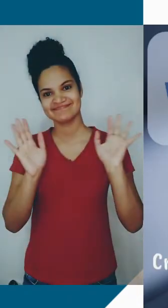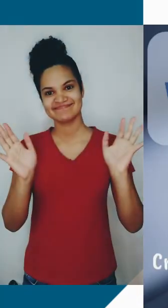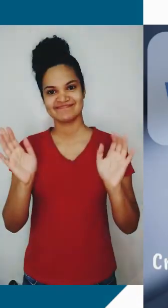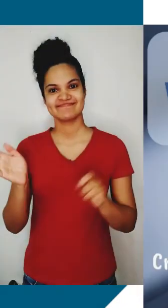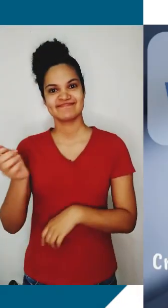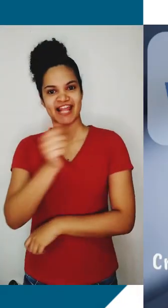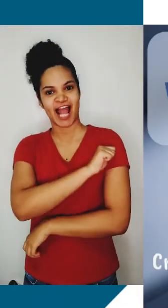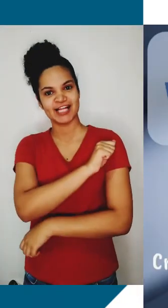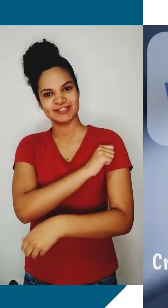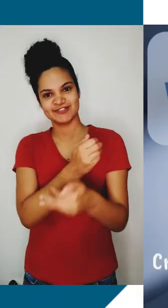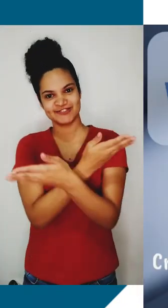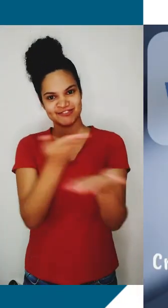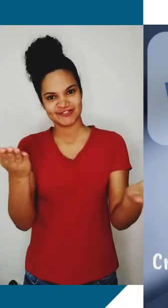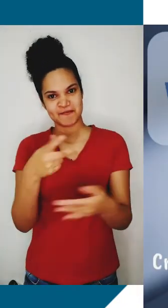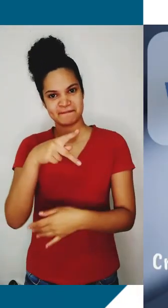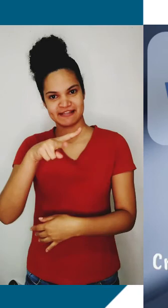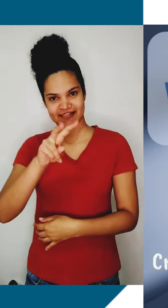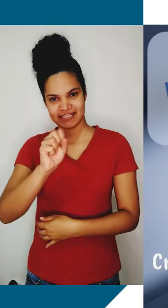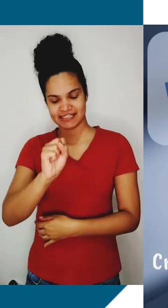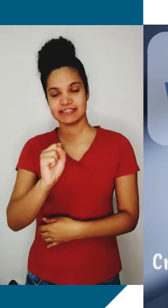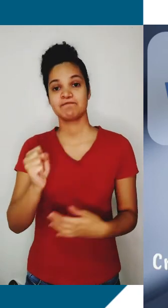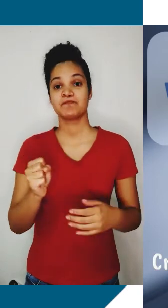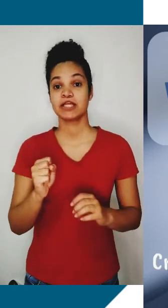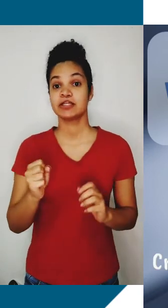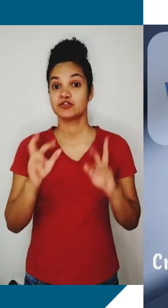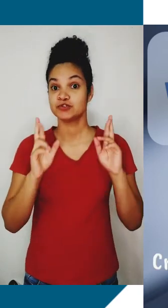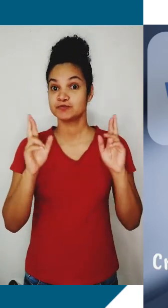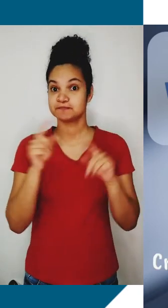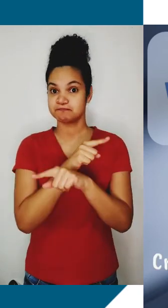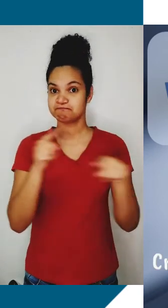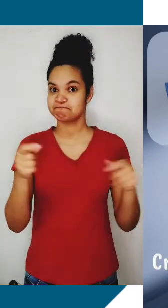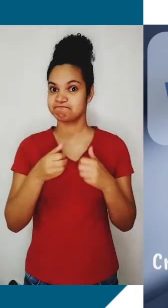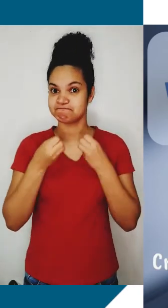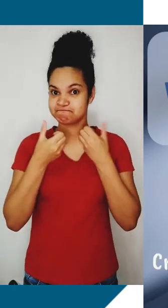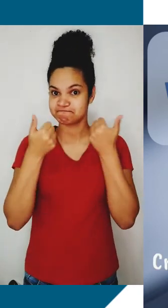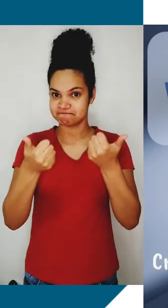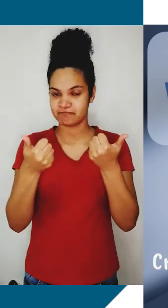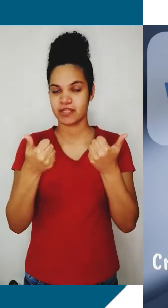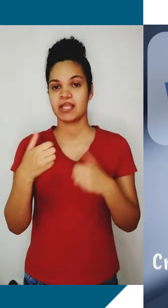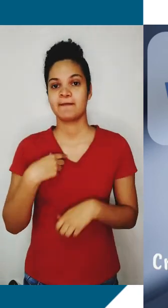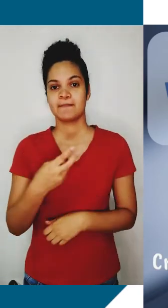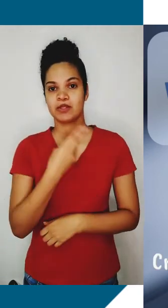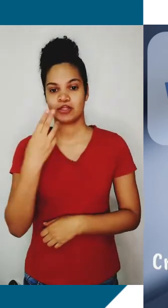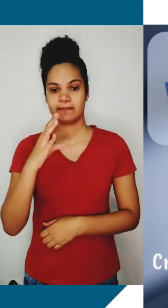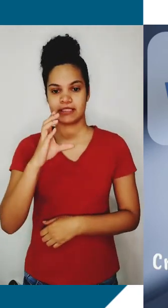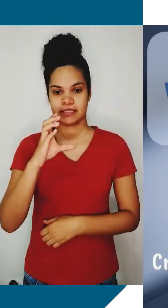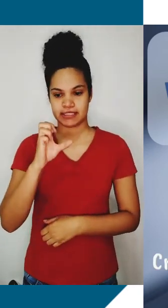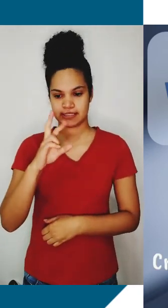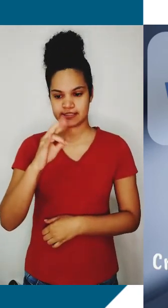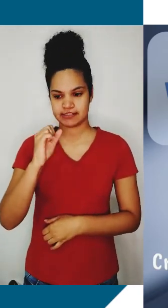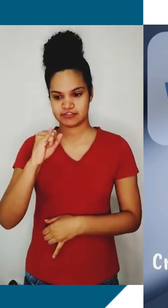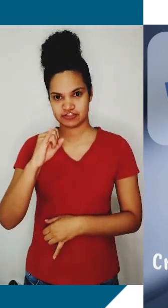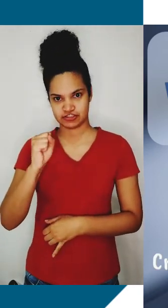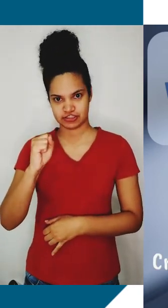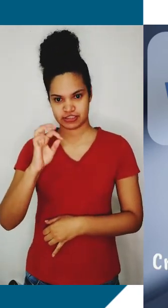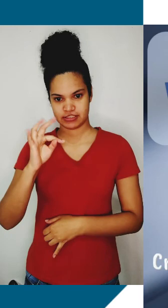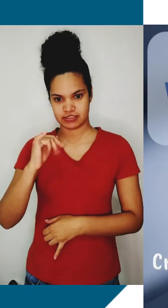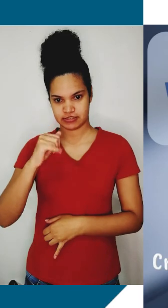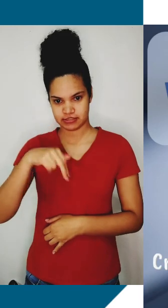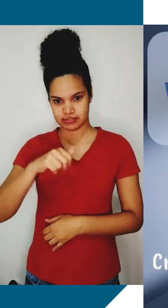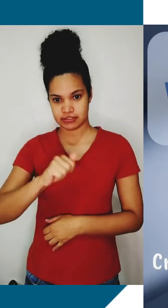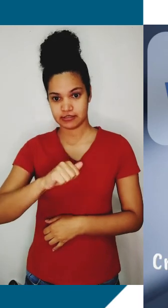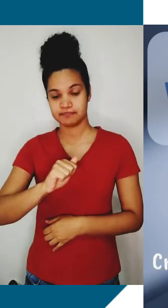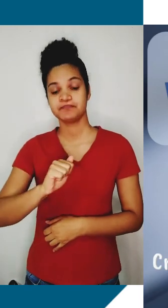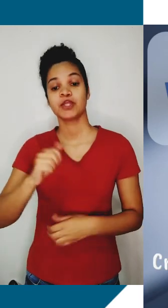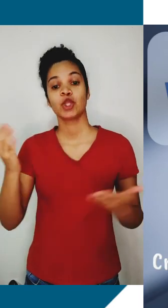Olá, aluno e aluna do PVS, espero que esteja tudo bem com você. Eu sou a mediadora Cristiana e estou aqui para mais um vídeo